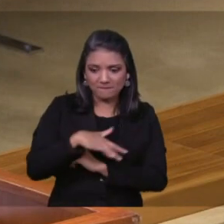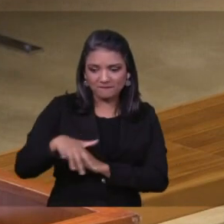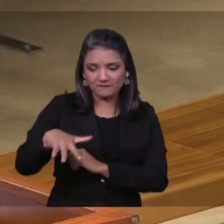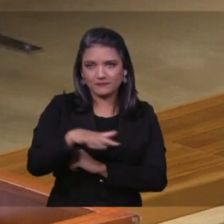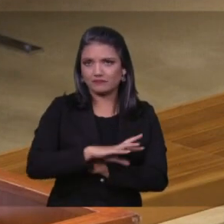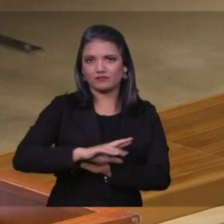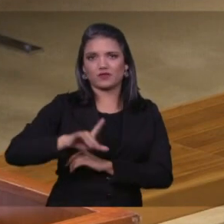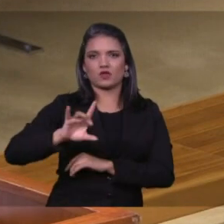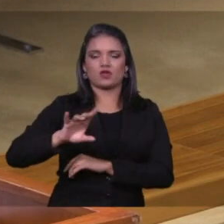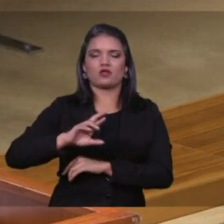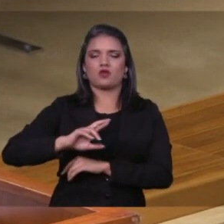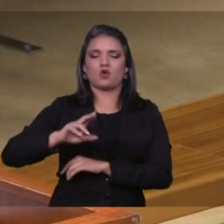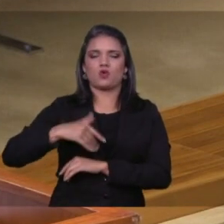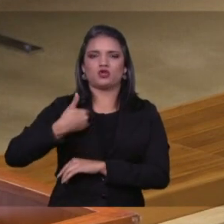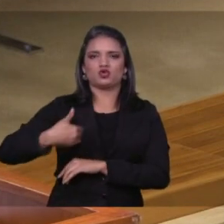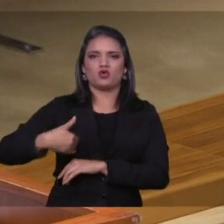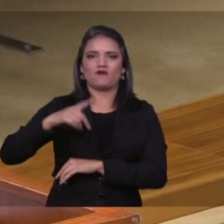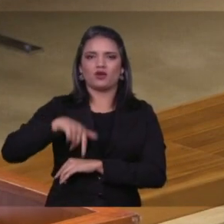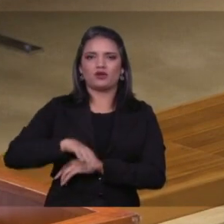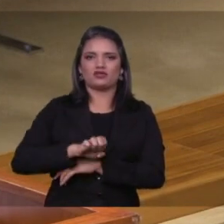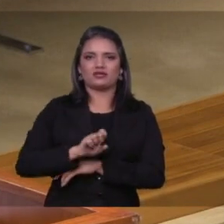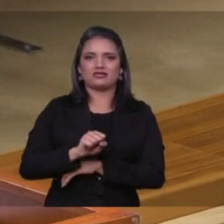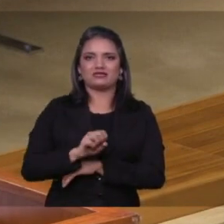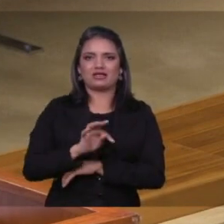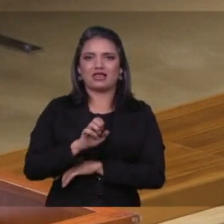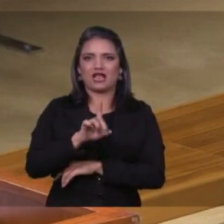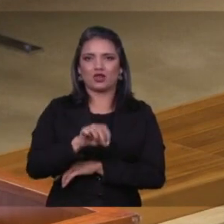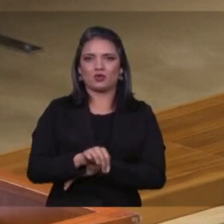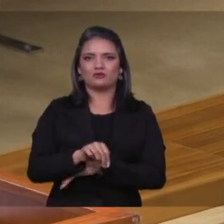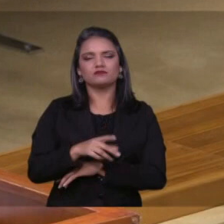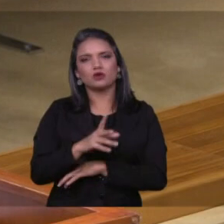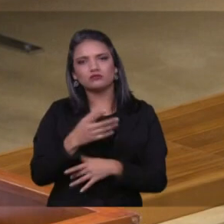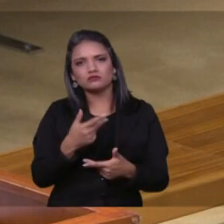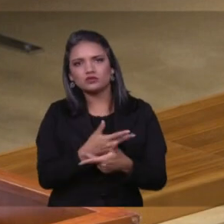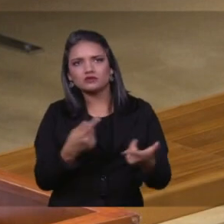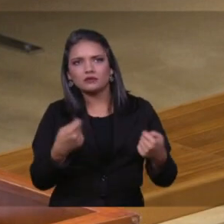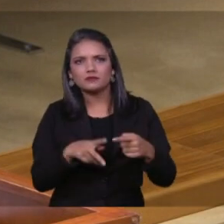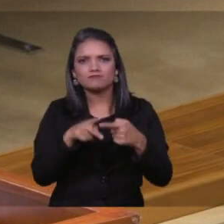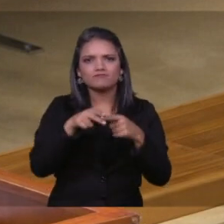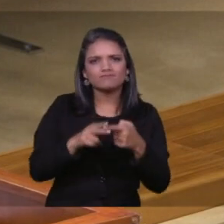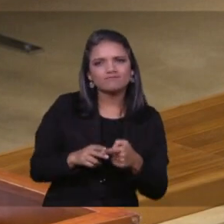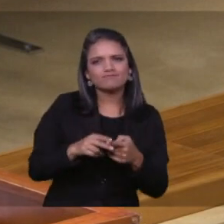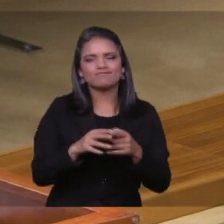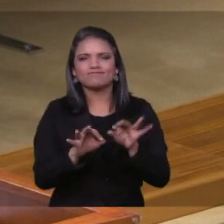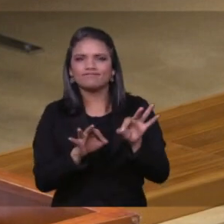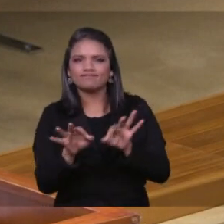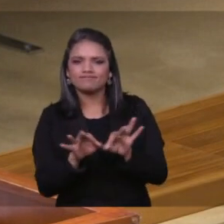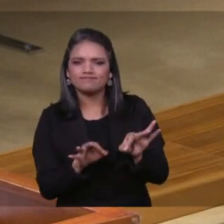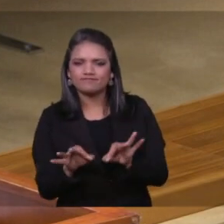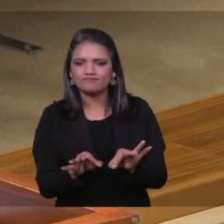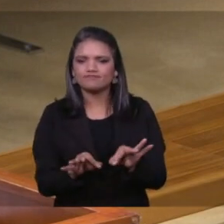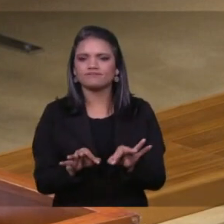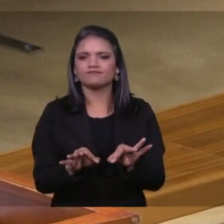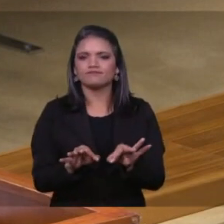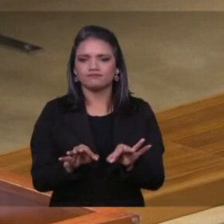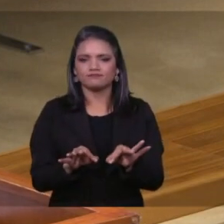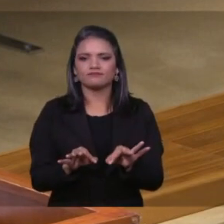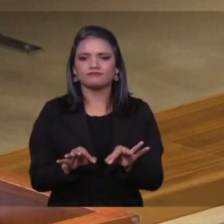além dos necessários ajustes que precisam haver nessas políticas do atual governo